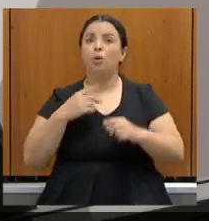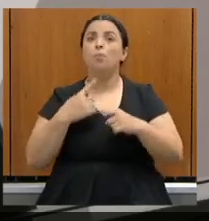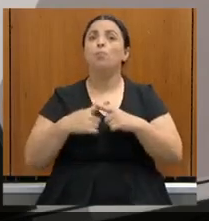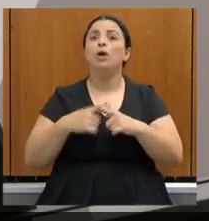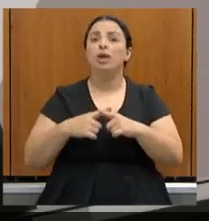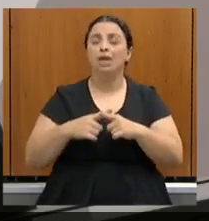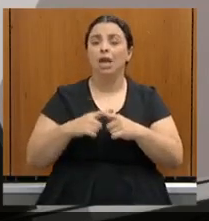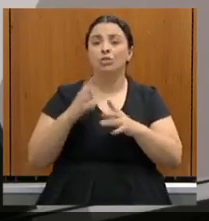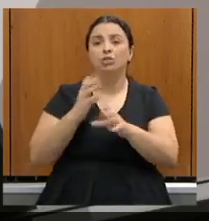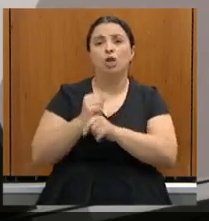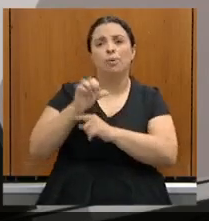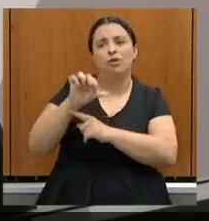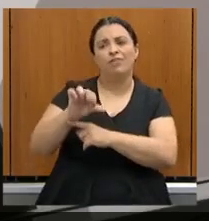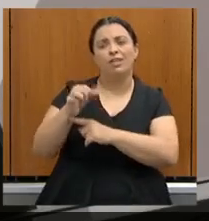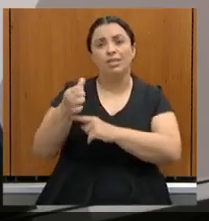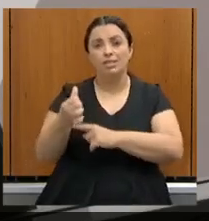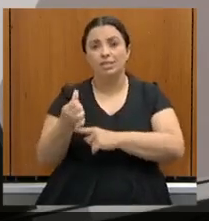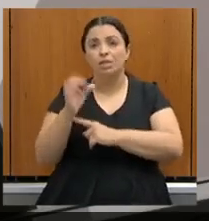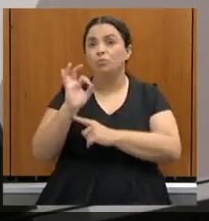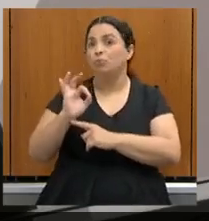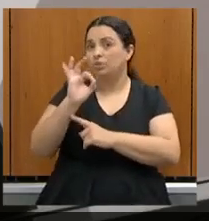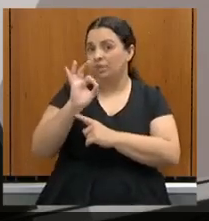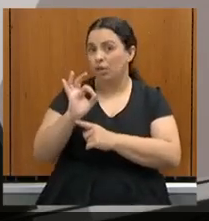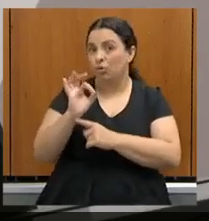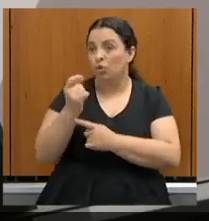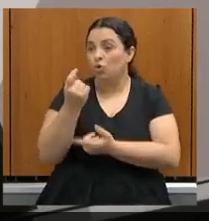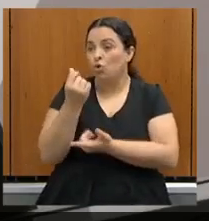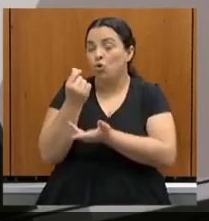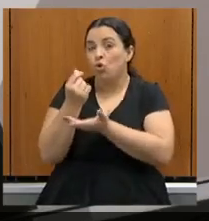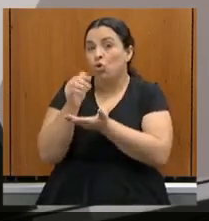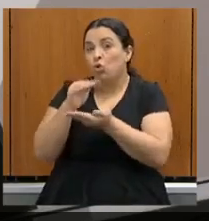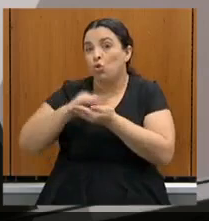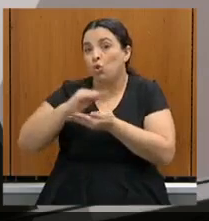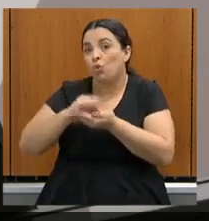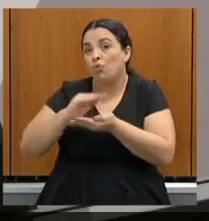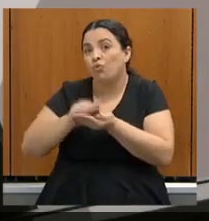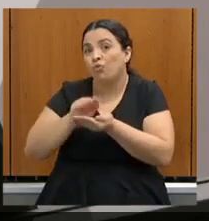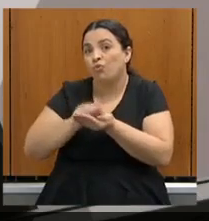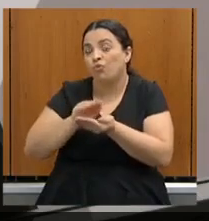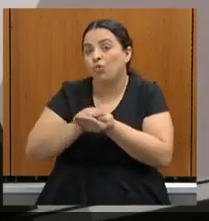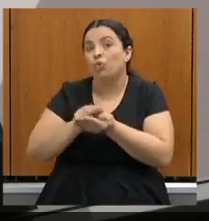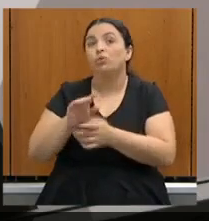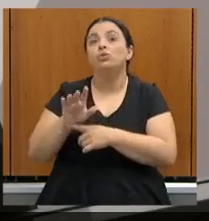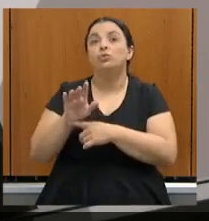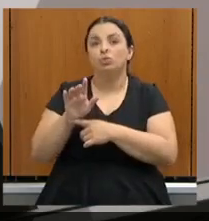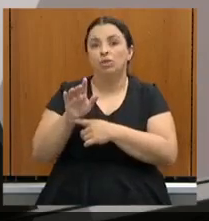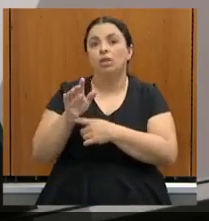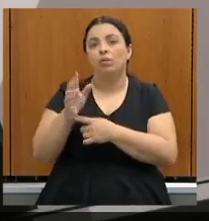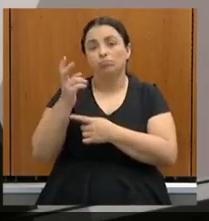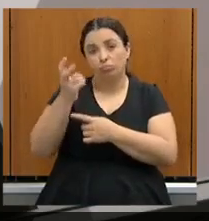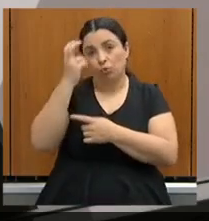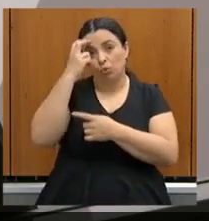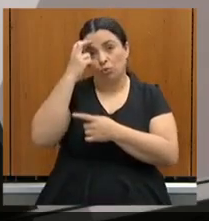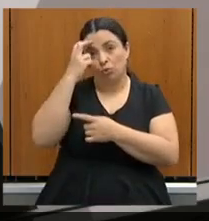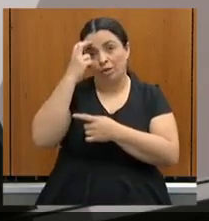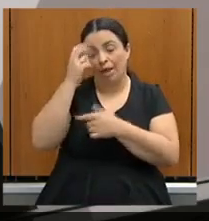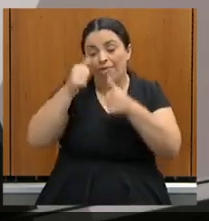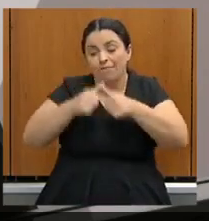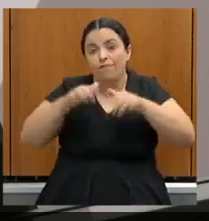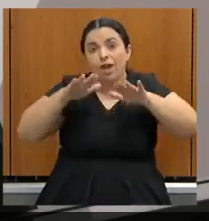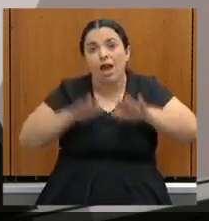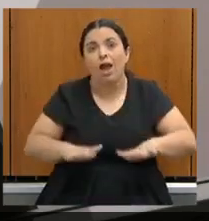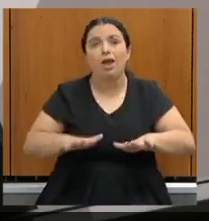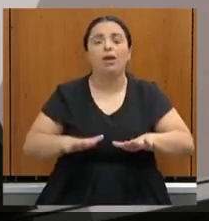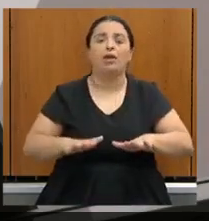estadual de cultura, 96% da lei de incentivo à cultura, ficam localizados em Belo Horizonte,